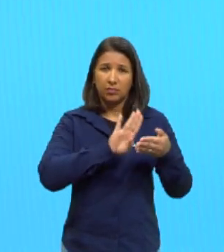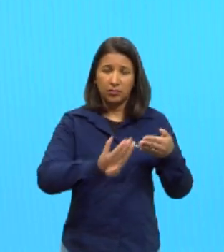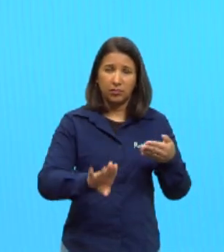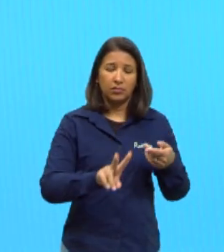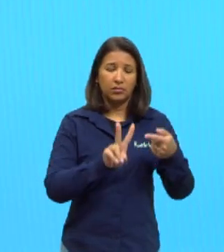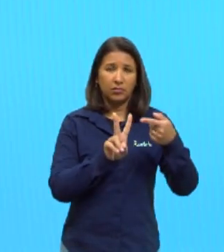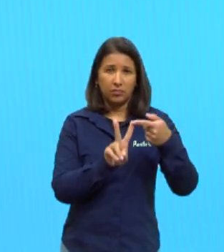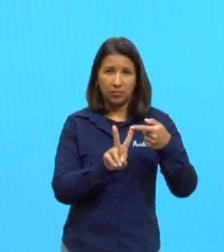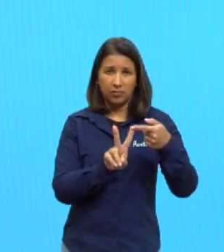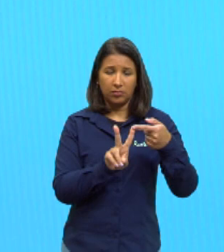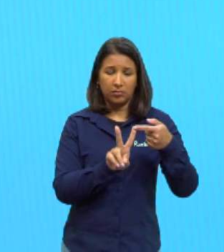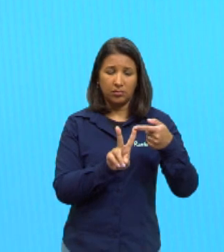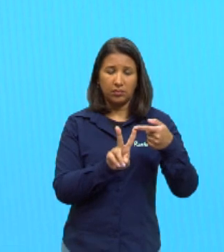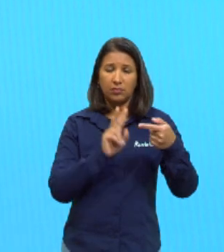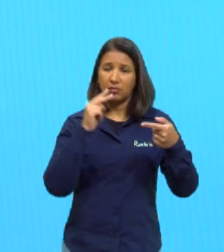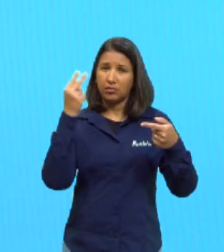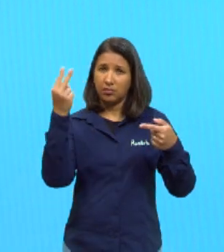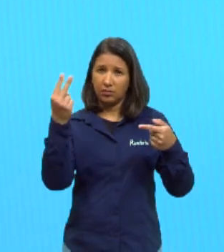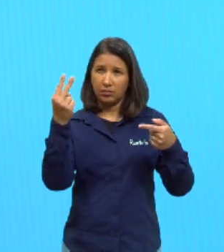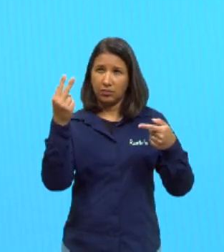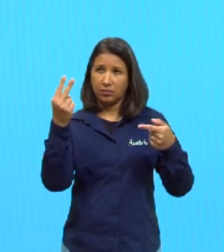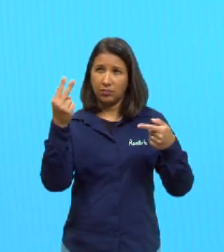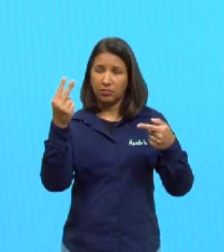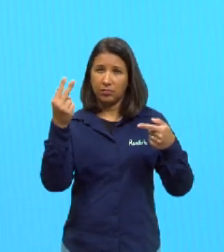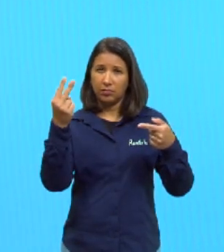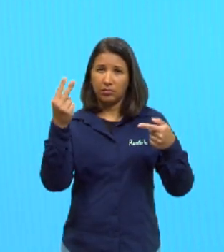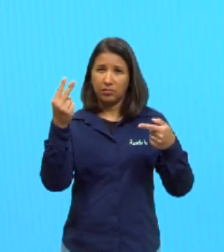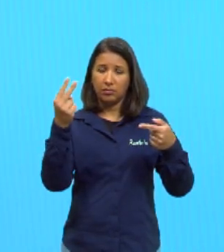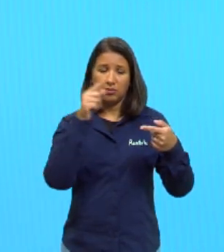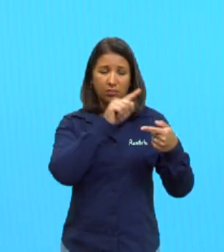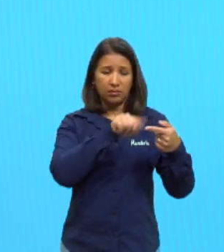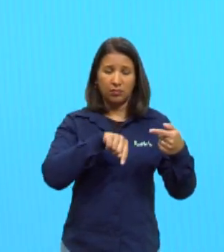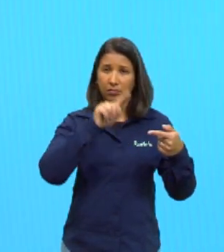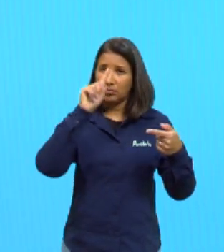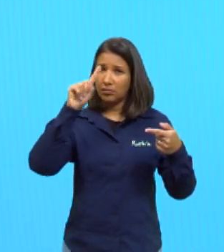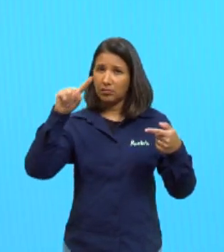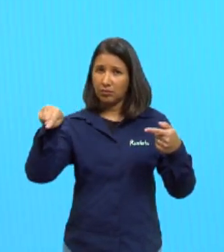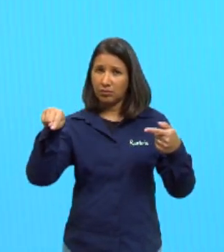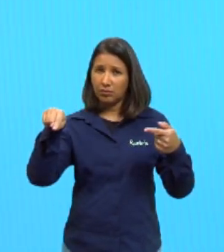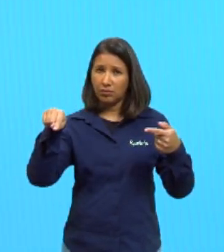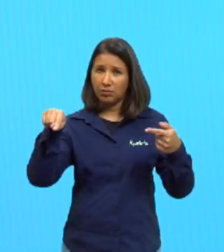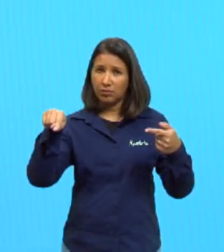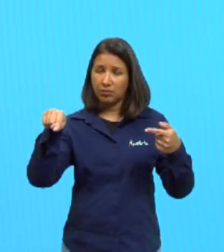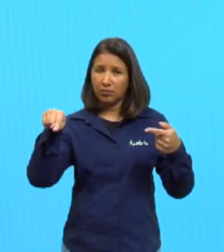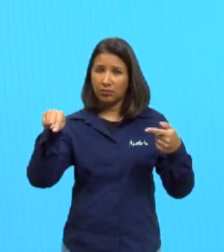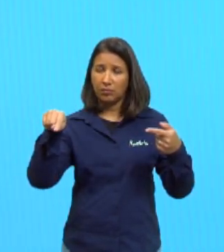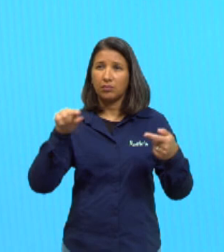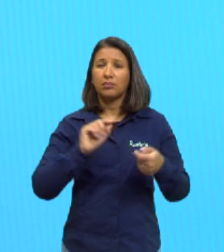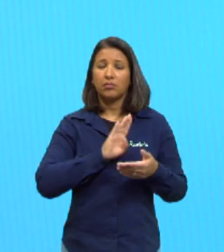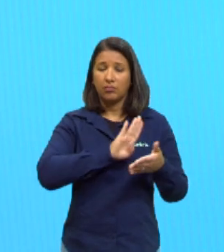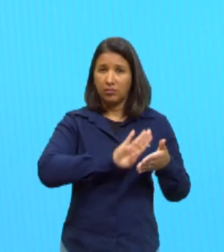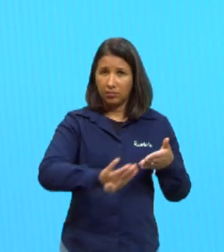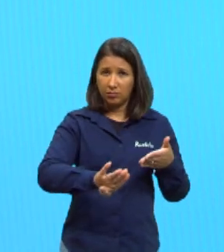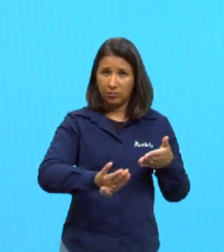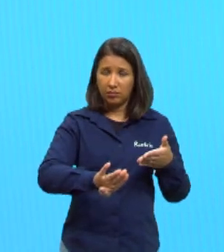o 2, pelo expoente 2. Quando eu simplifico esse